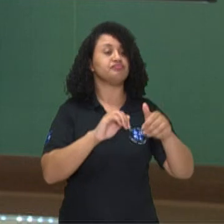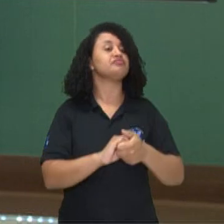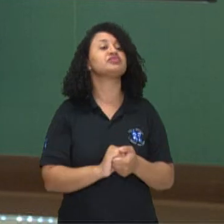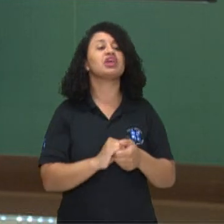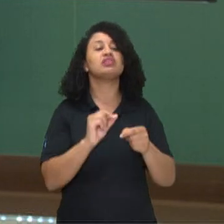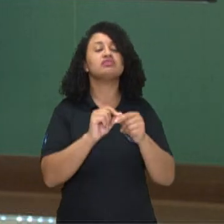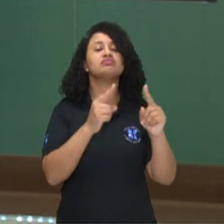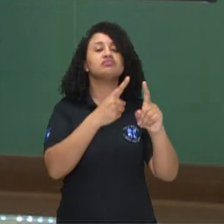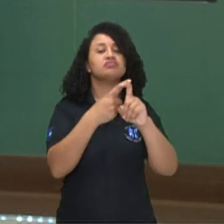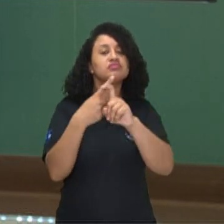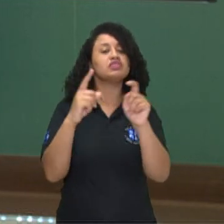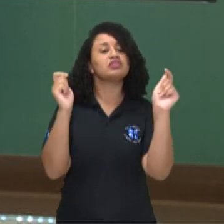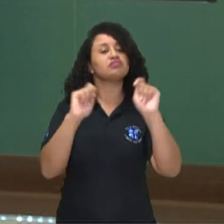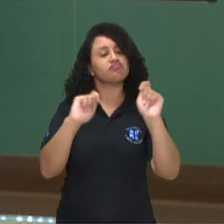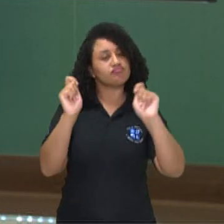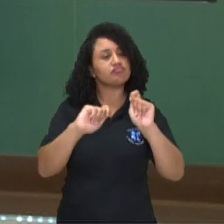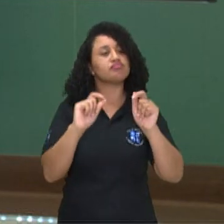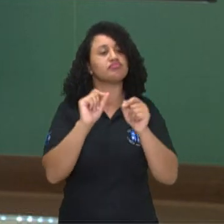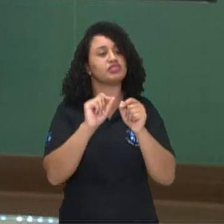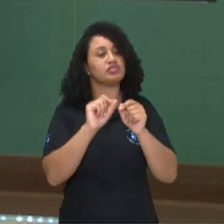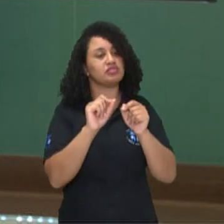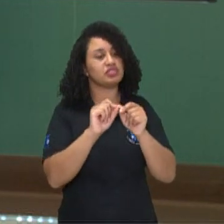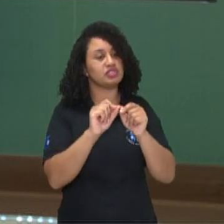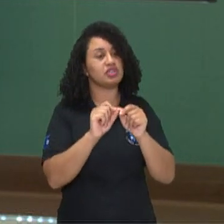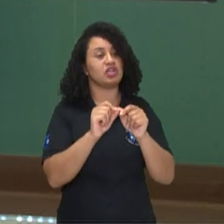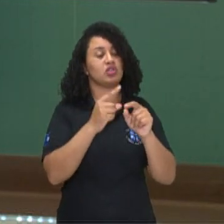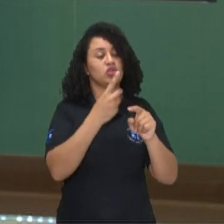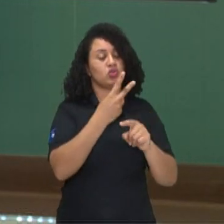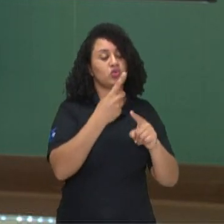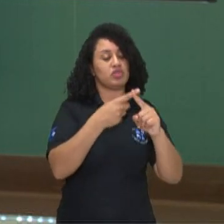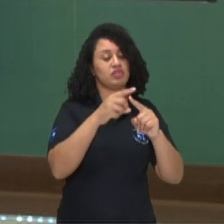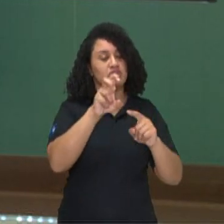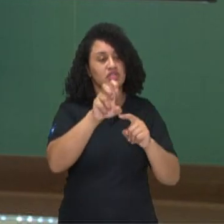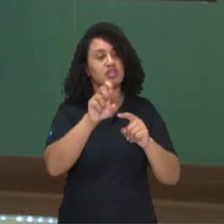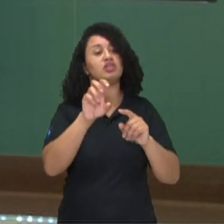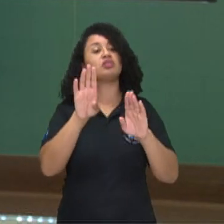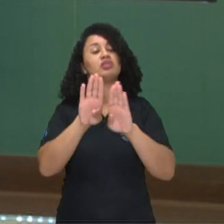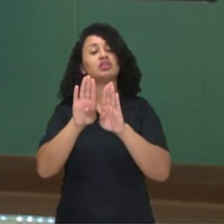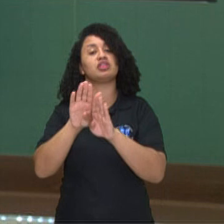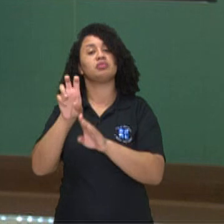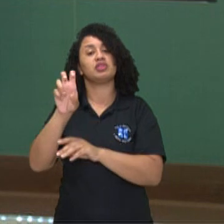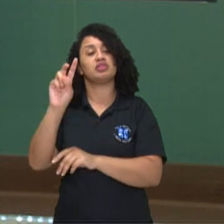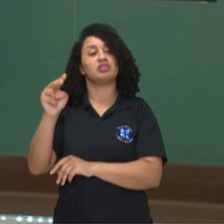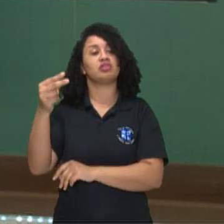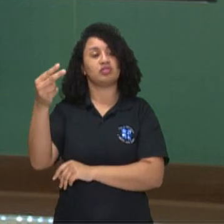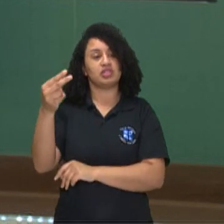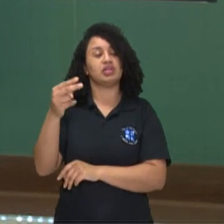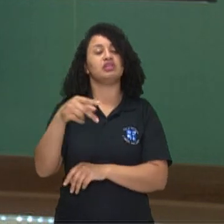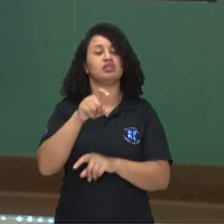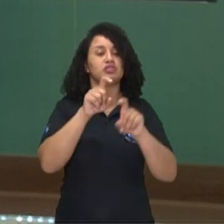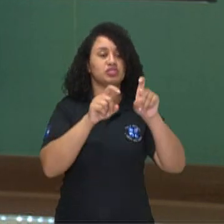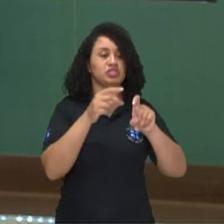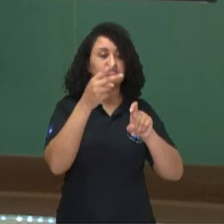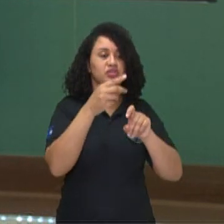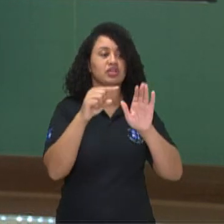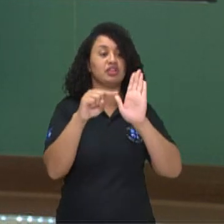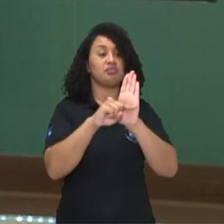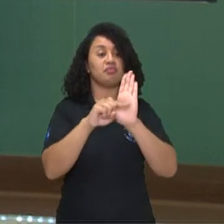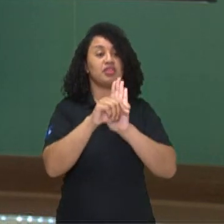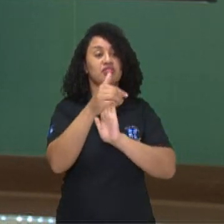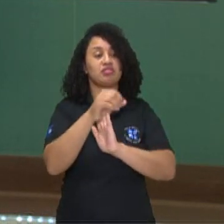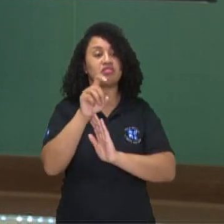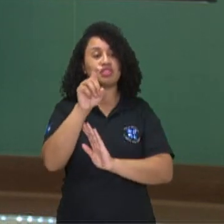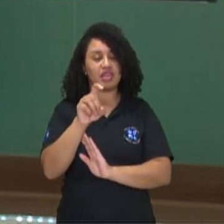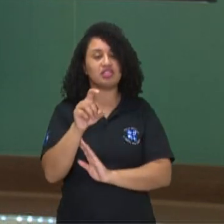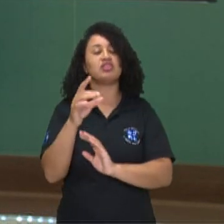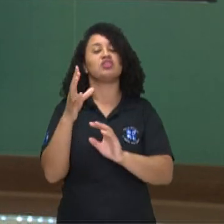faz as multiplicações que são possíveis. Quais são? 2 vezes 5, 10, e o 5 ao quadrado, que é 25.